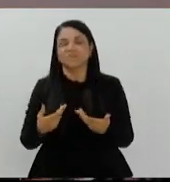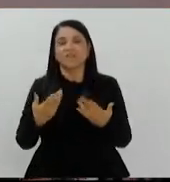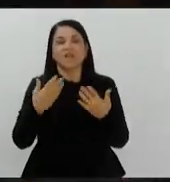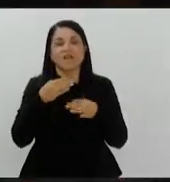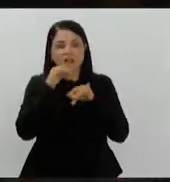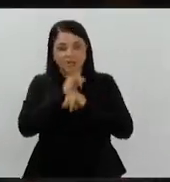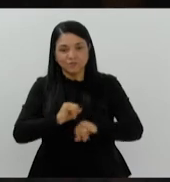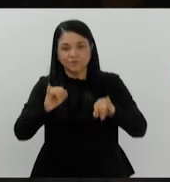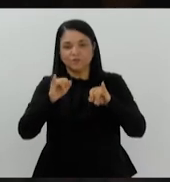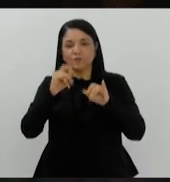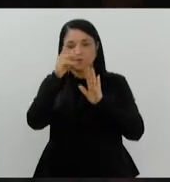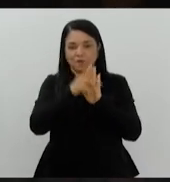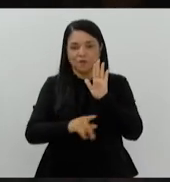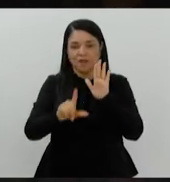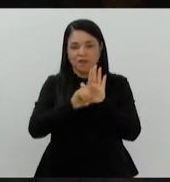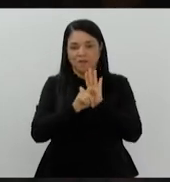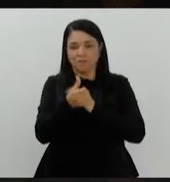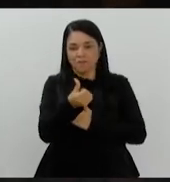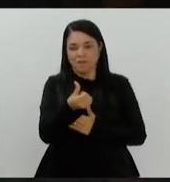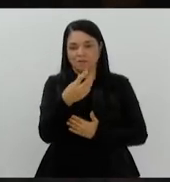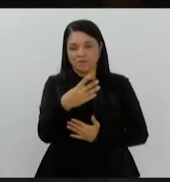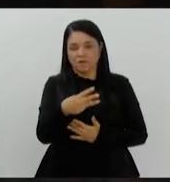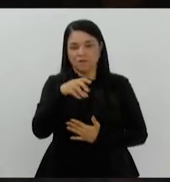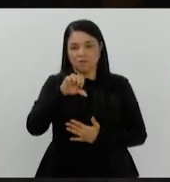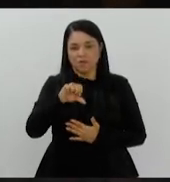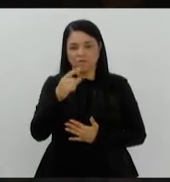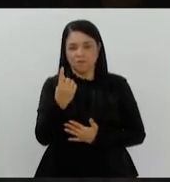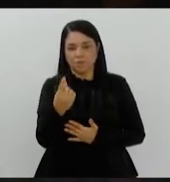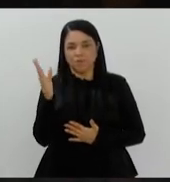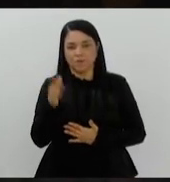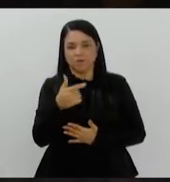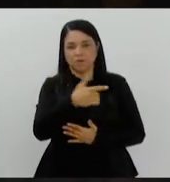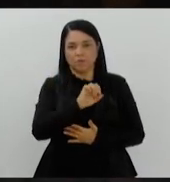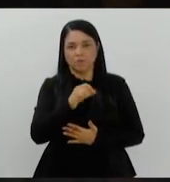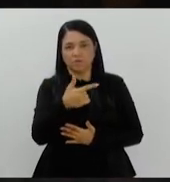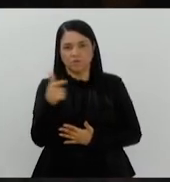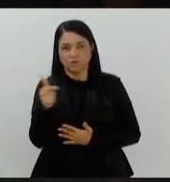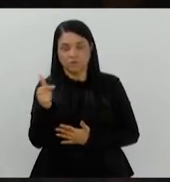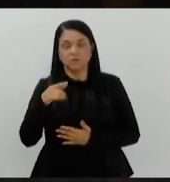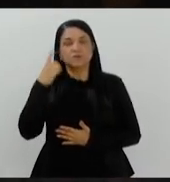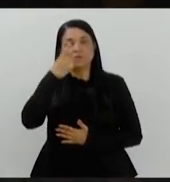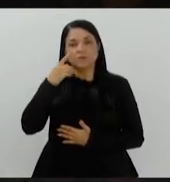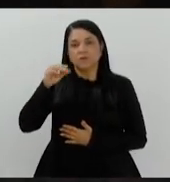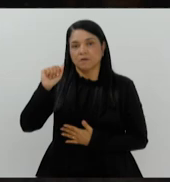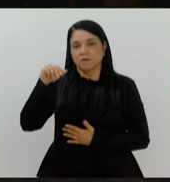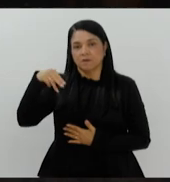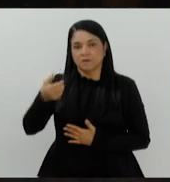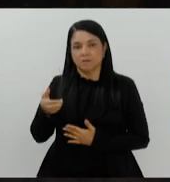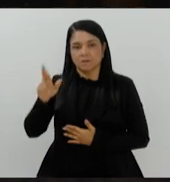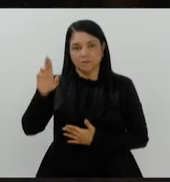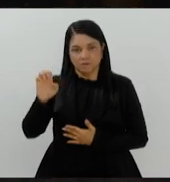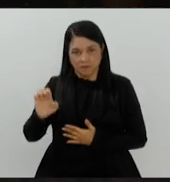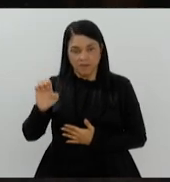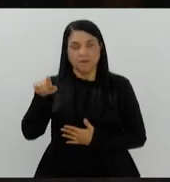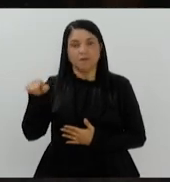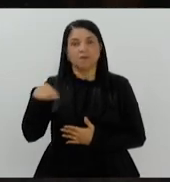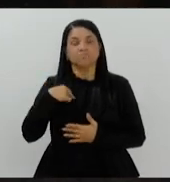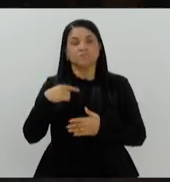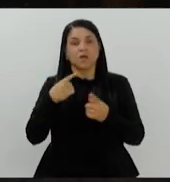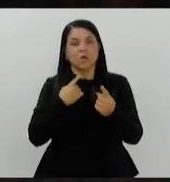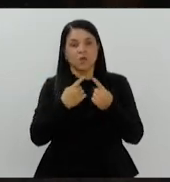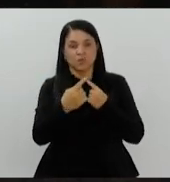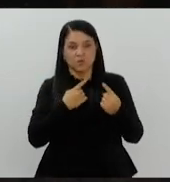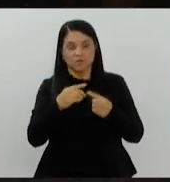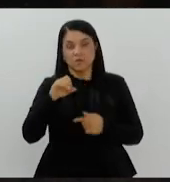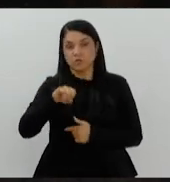Anuncio o projeto de lei número 6391 de 2022, de autoria do deputado André Correia, que denomina a rodovia